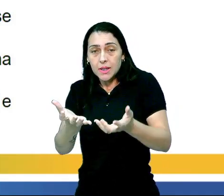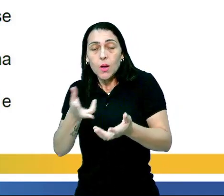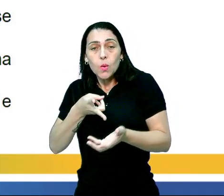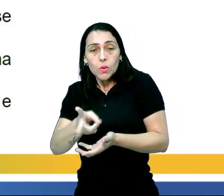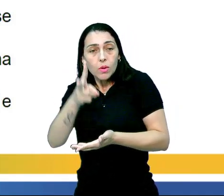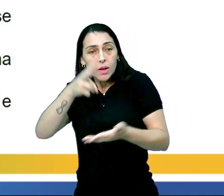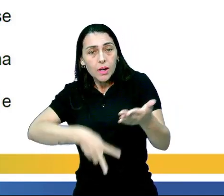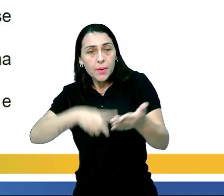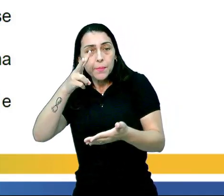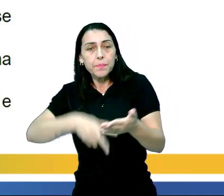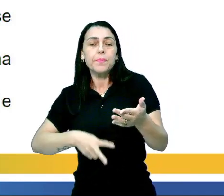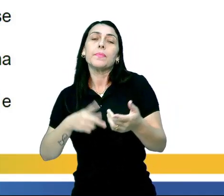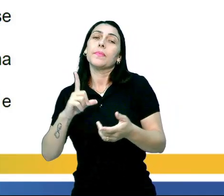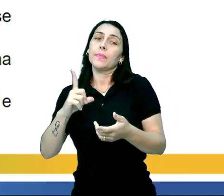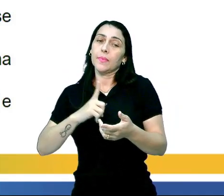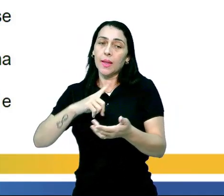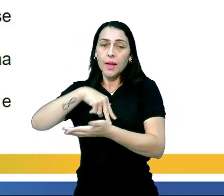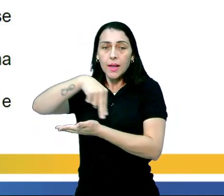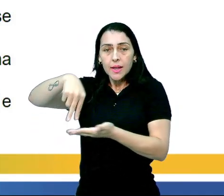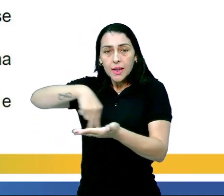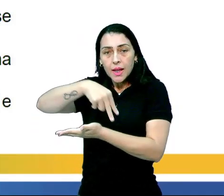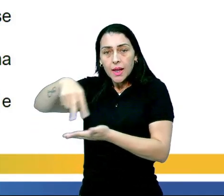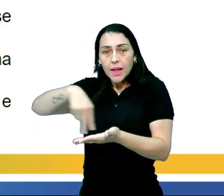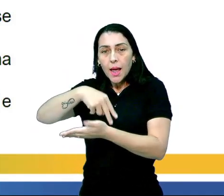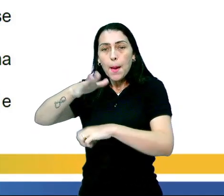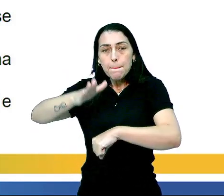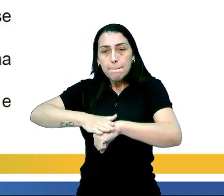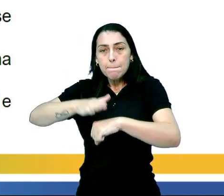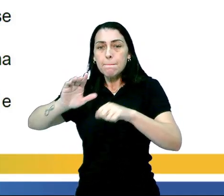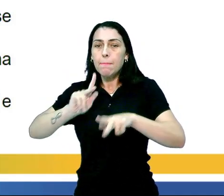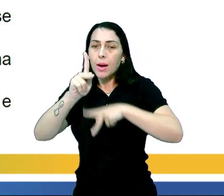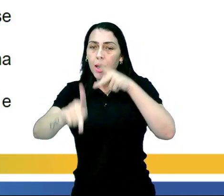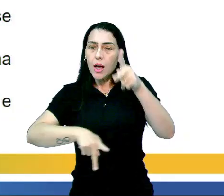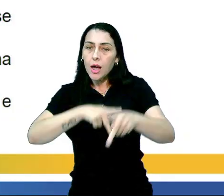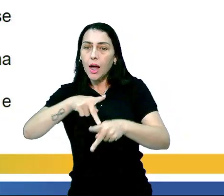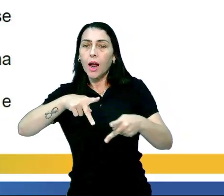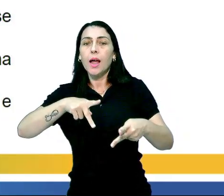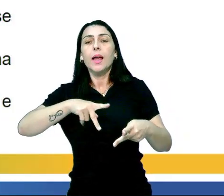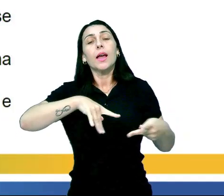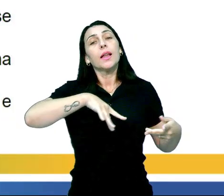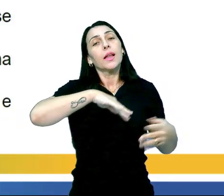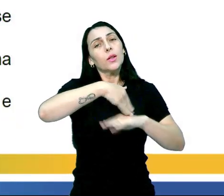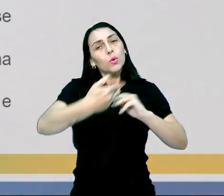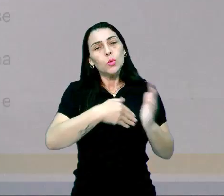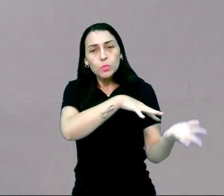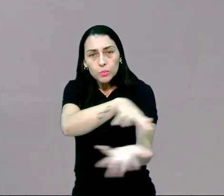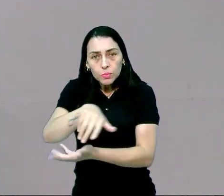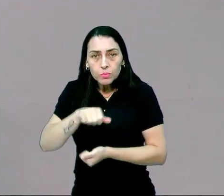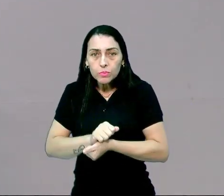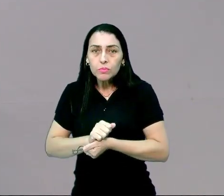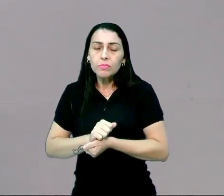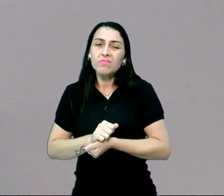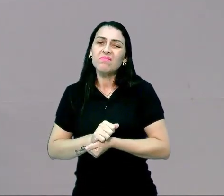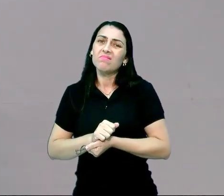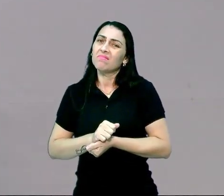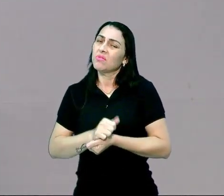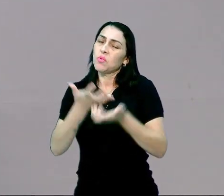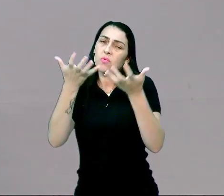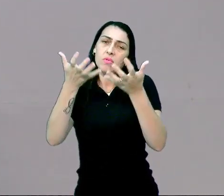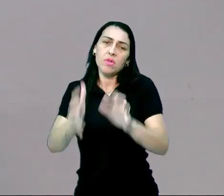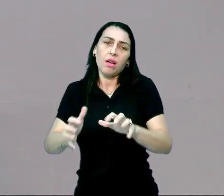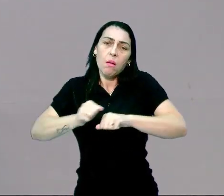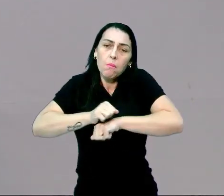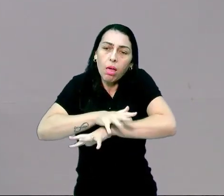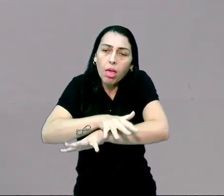continua um pouquinho, ó, porque a gente tem, ó, para as danças, para que a dança seja cada vez mais popularizada em todo mundo, a gente não quer que ela